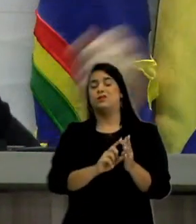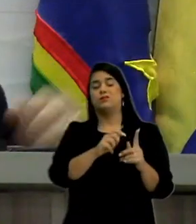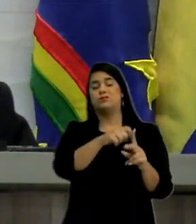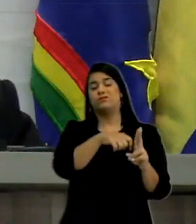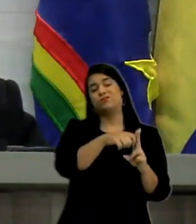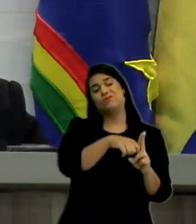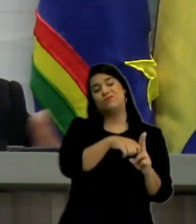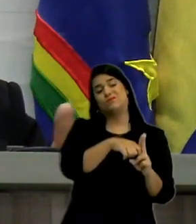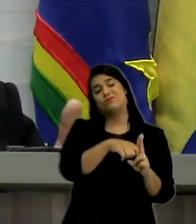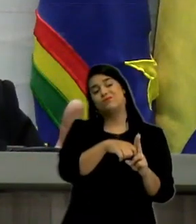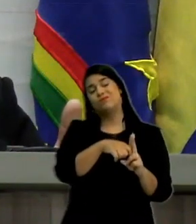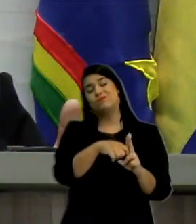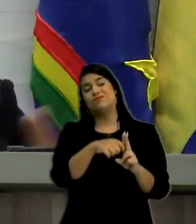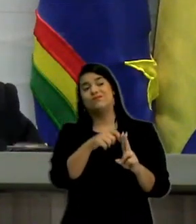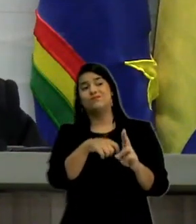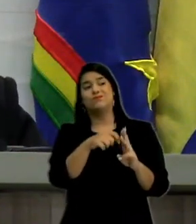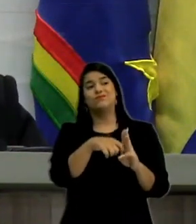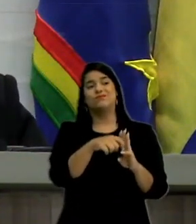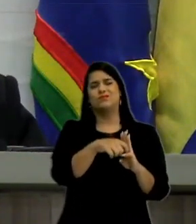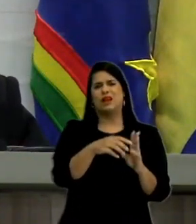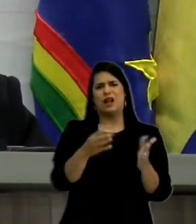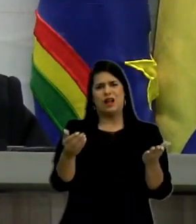2 em 2 meses chegava. E agora,